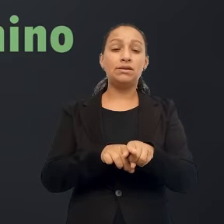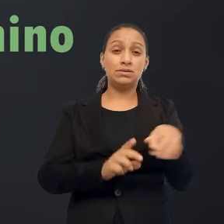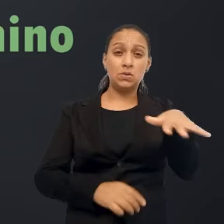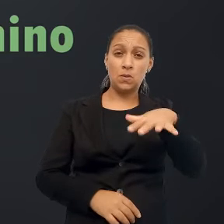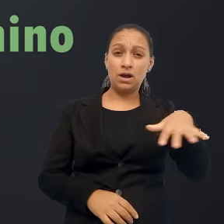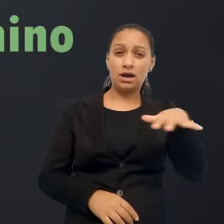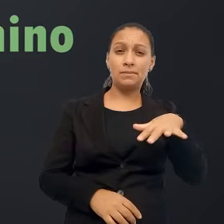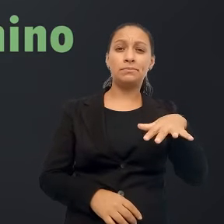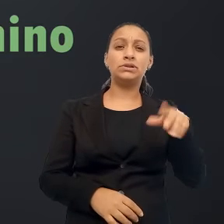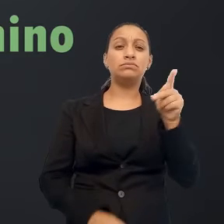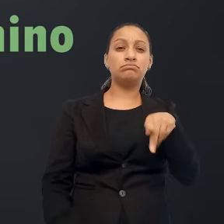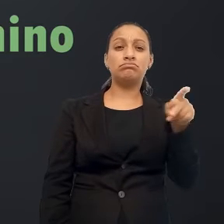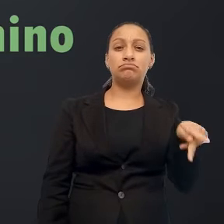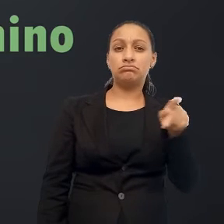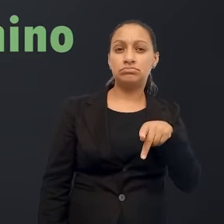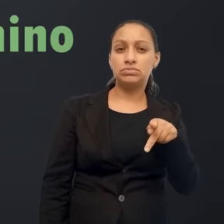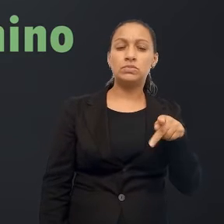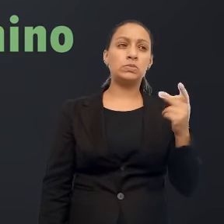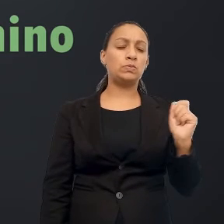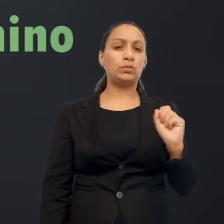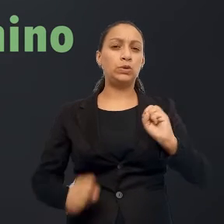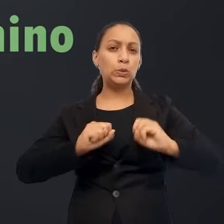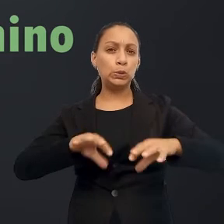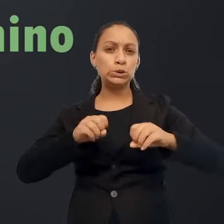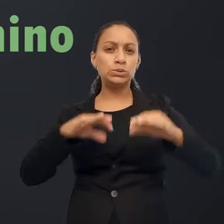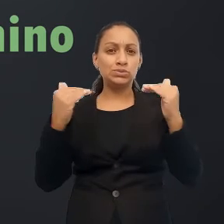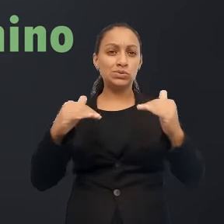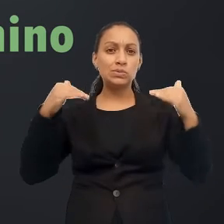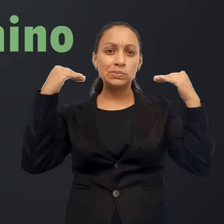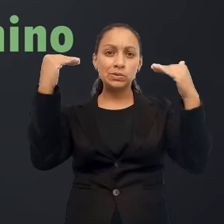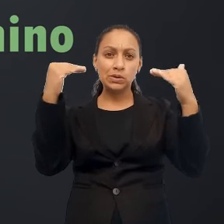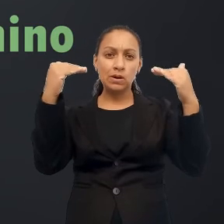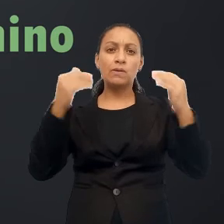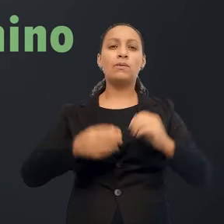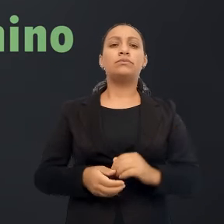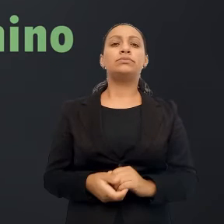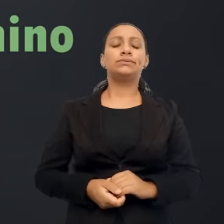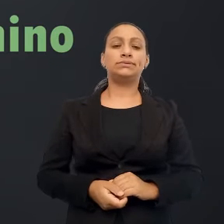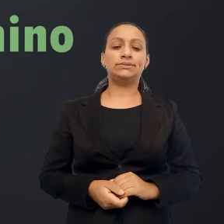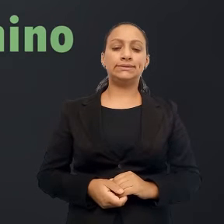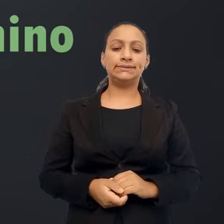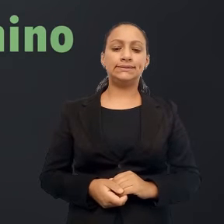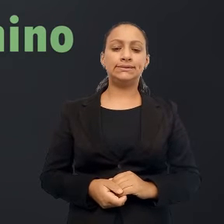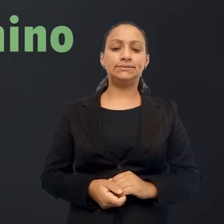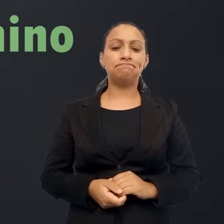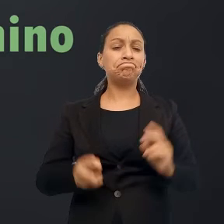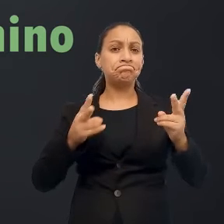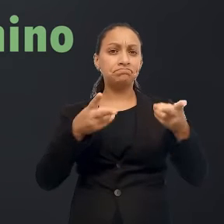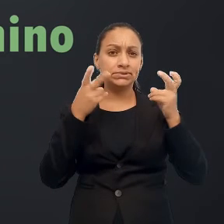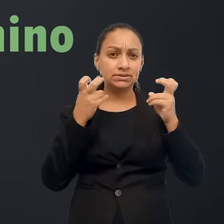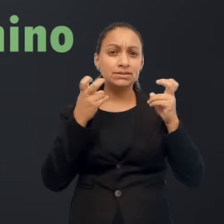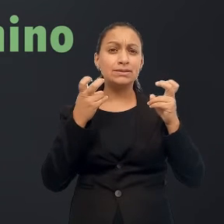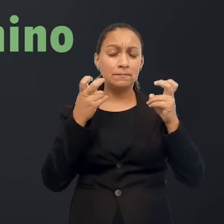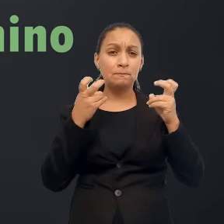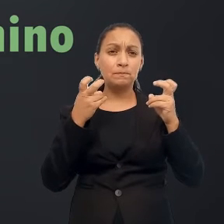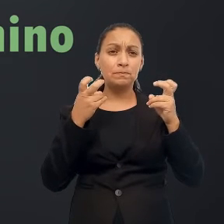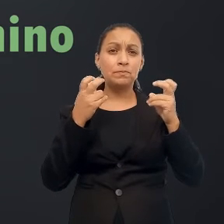da docência, do ensino superior, a gente percebe